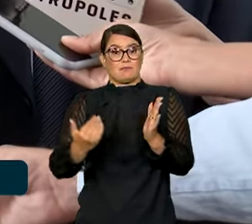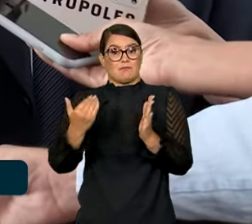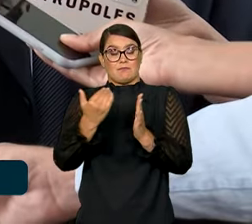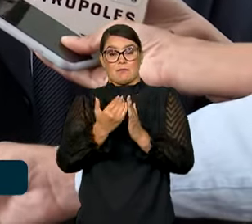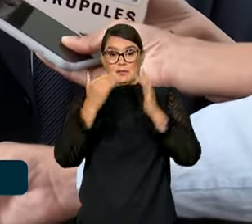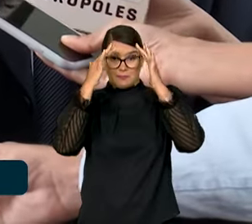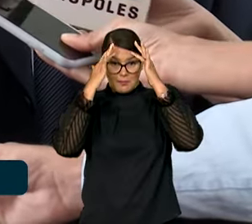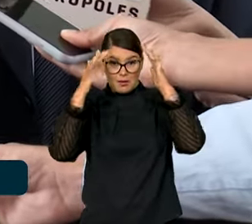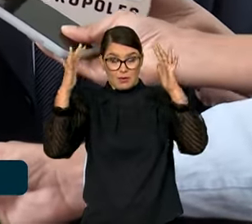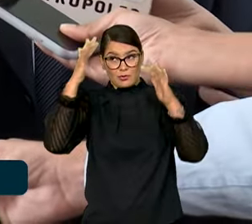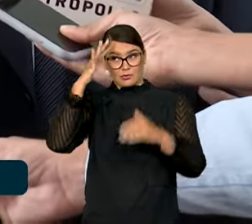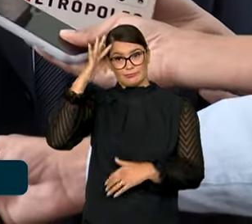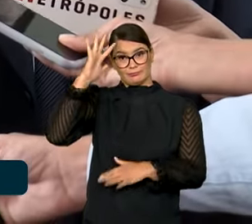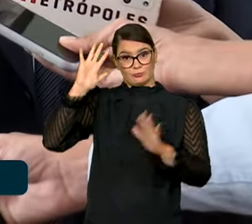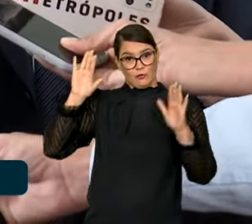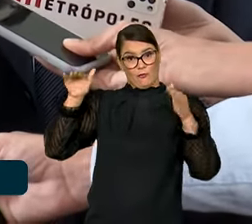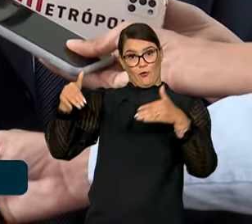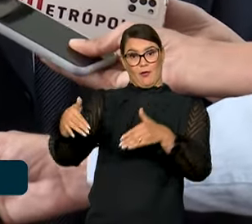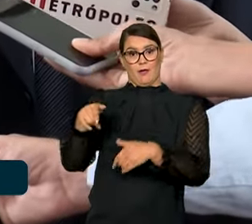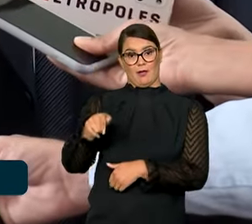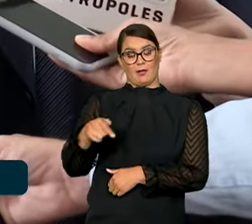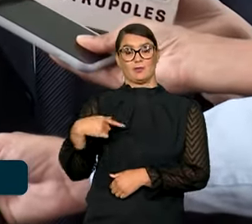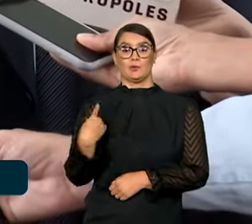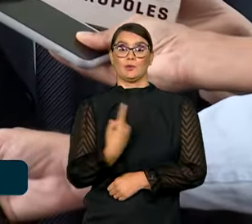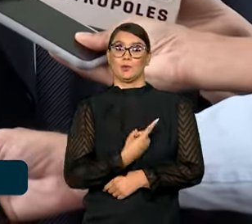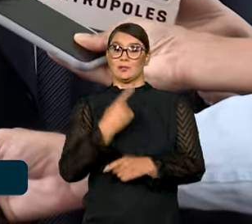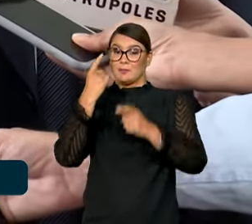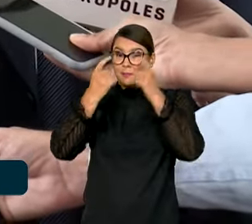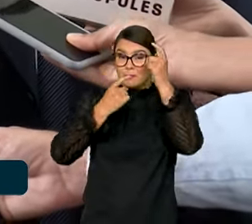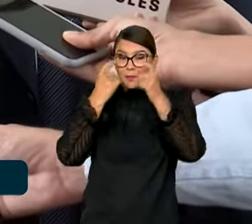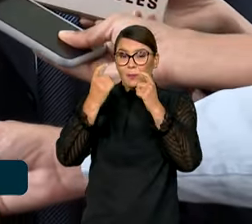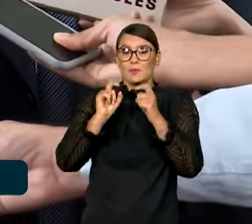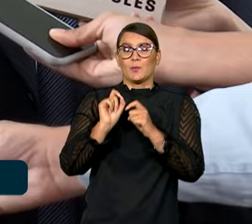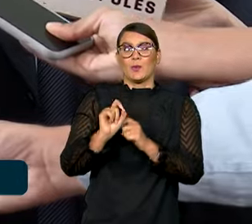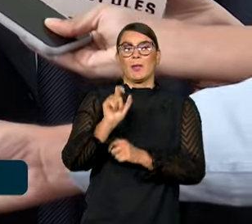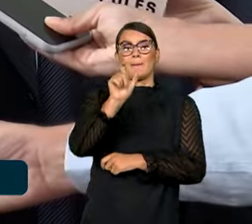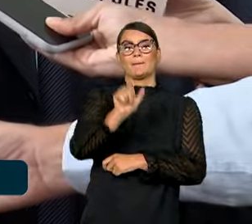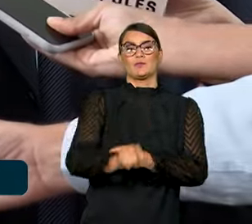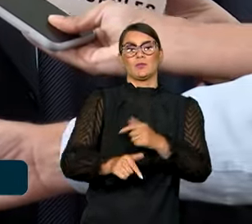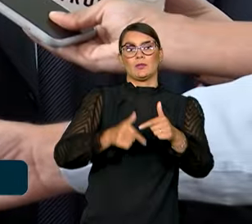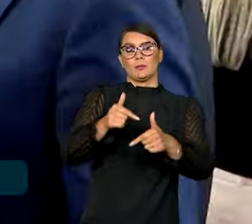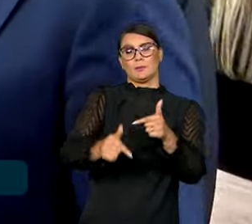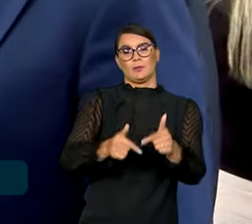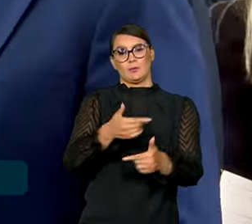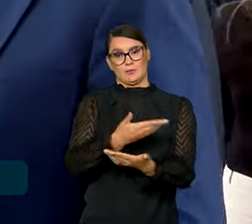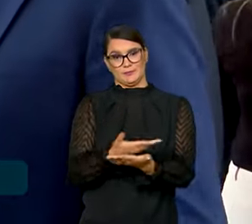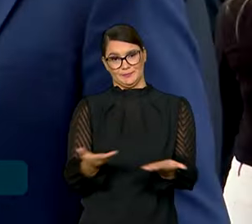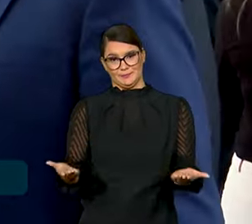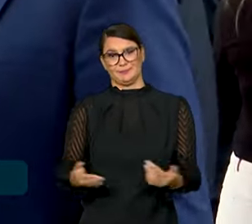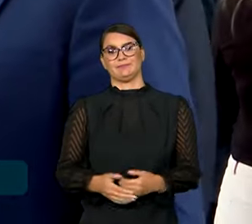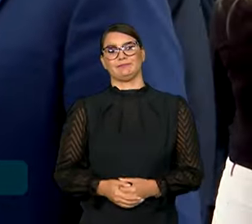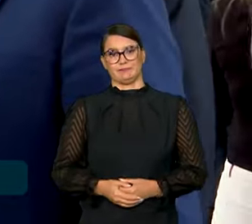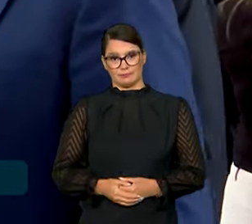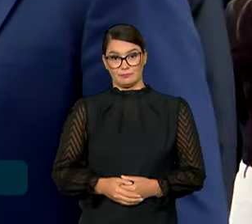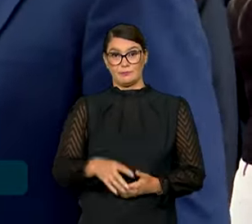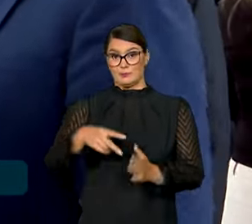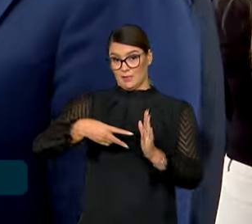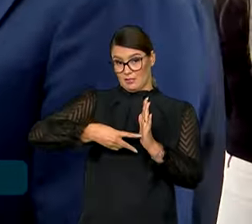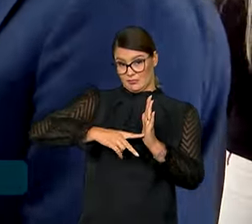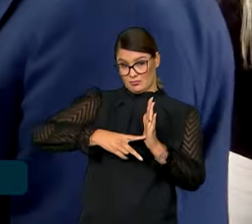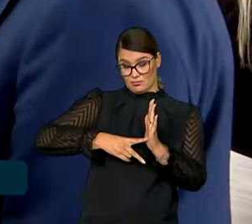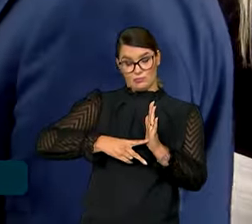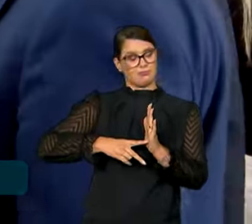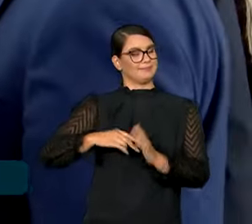imaginado e pensado, e a nossa preocupação é lá na ponta com trabalhadores e trabalhadoras. Para as centrais sindicais,